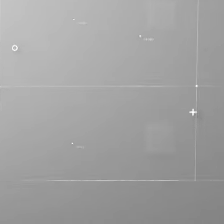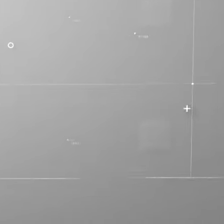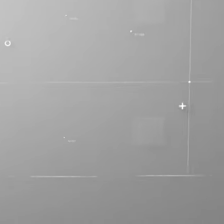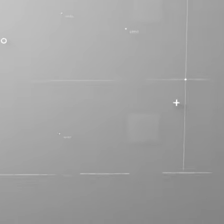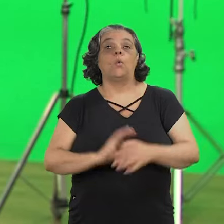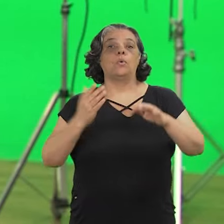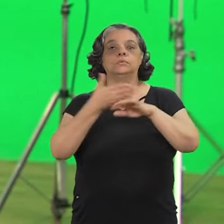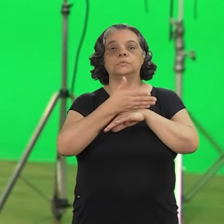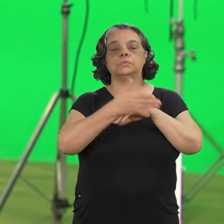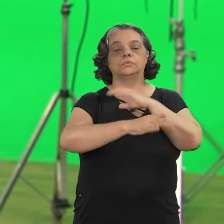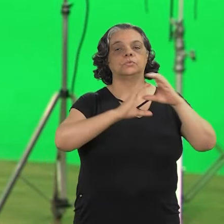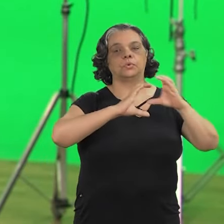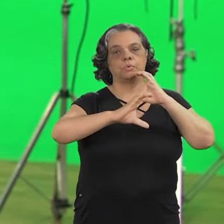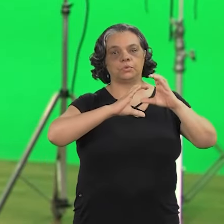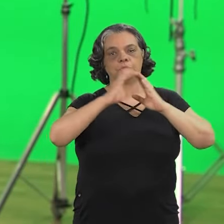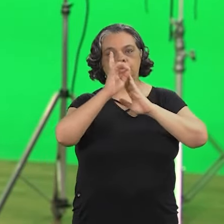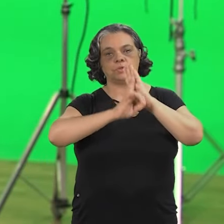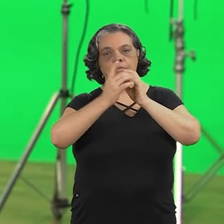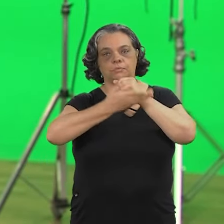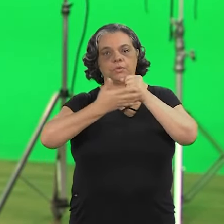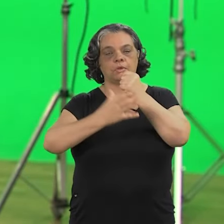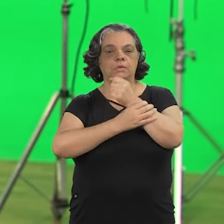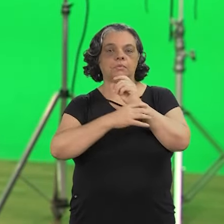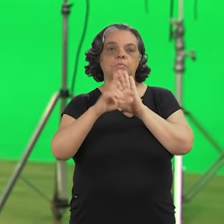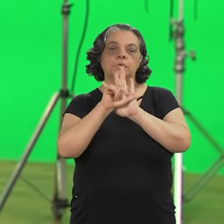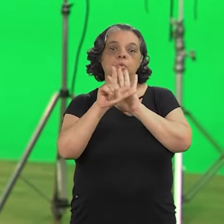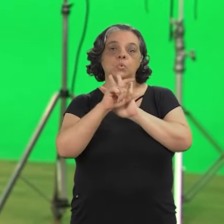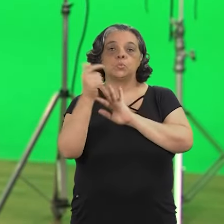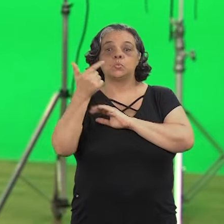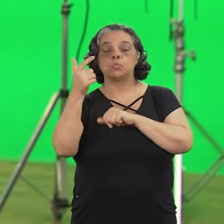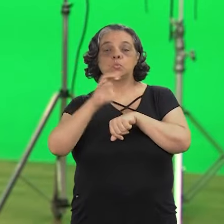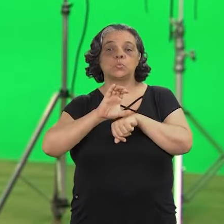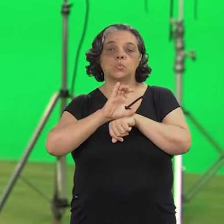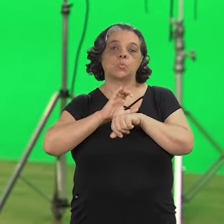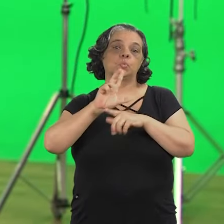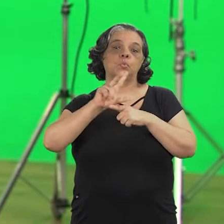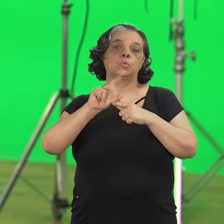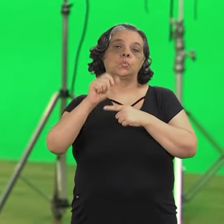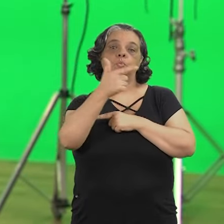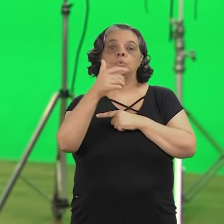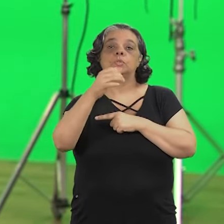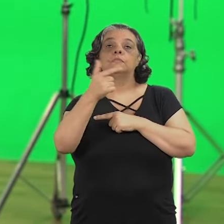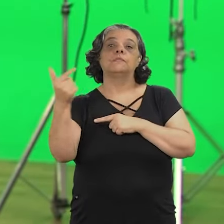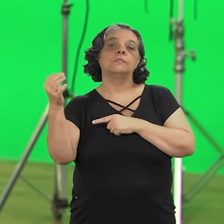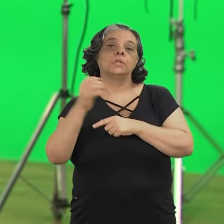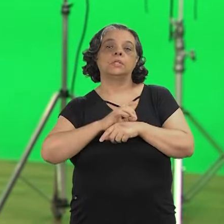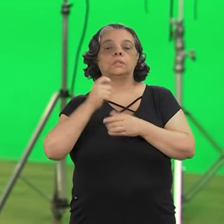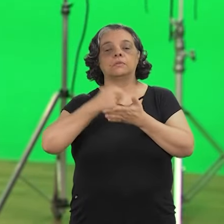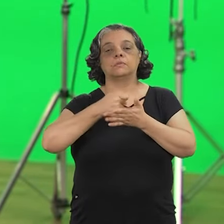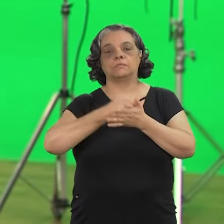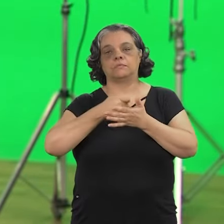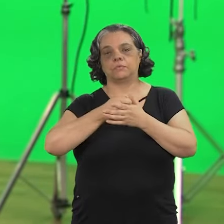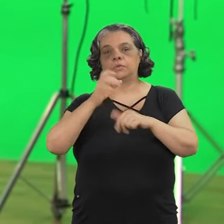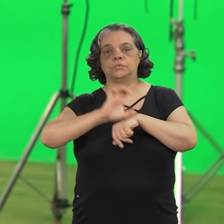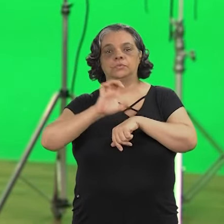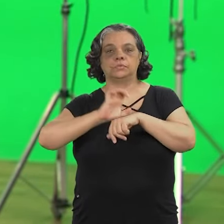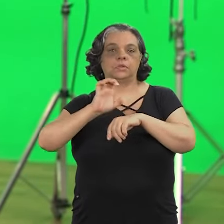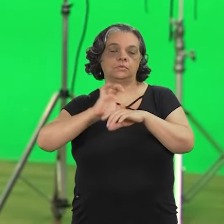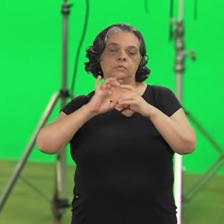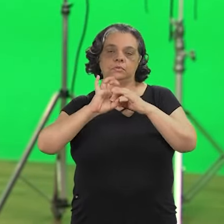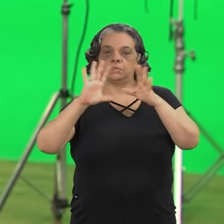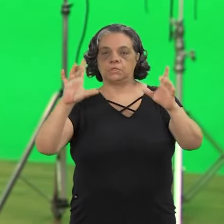Nascimento o acesso à comunicação um direito básico e garantido por lei segundo a constituição no artigo 220 é dever do Estado garantir a